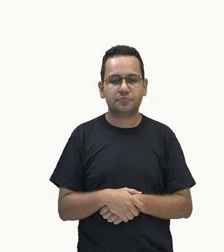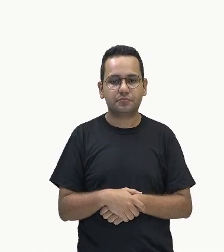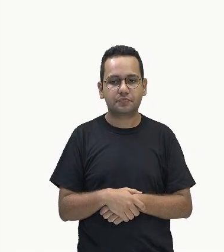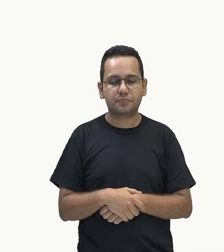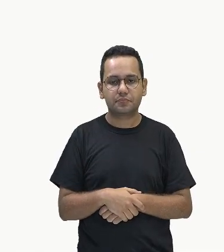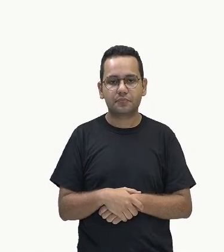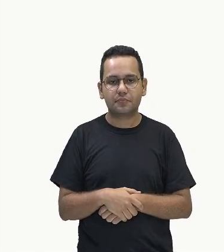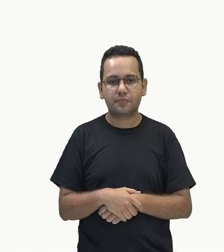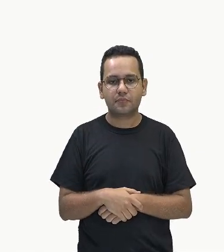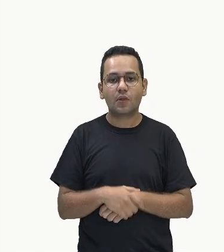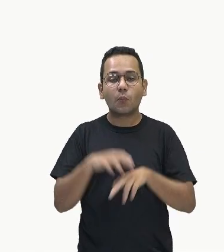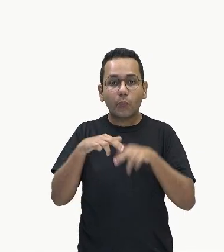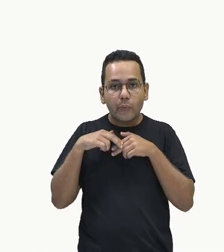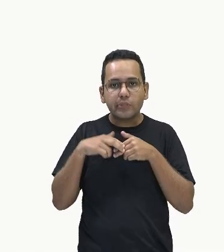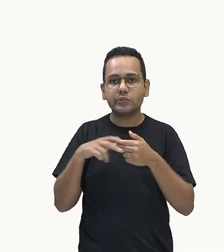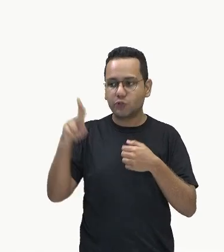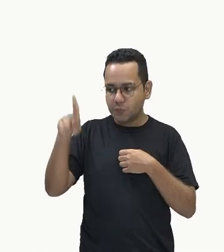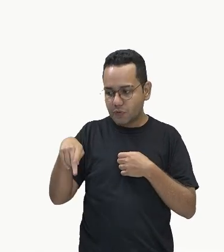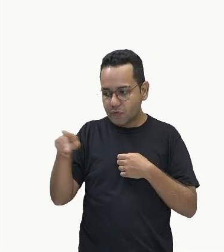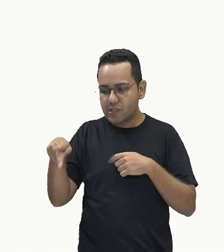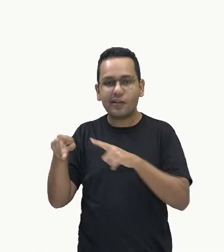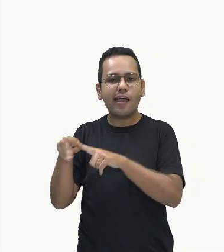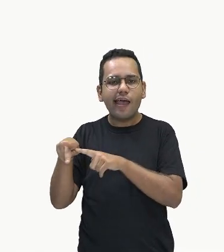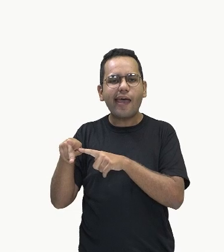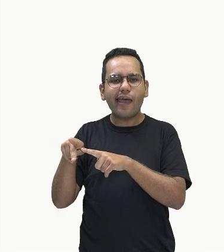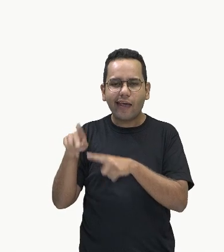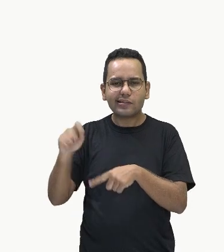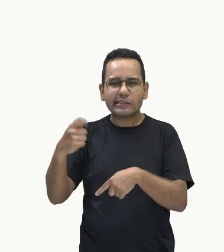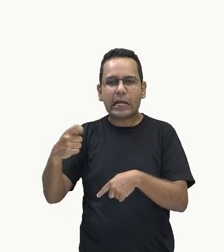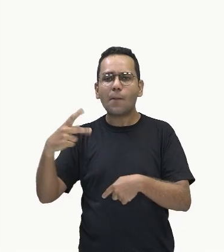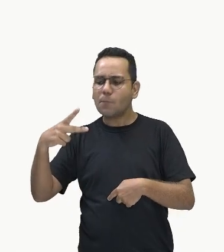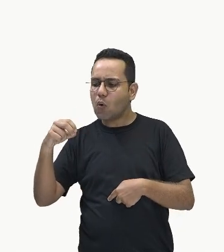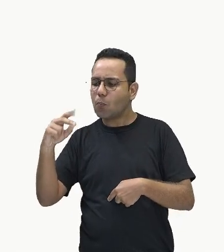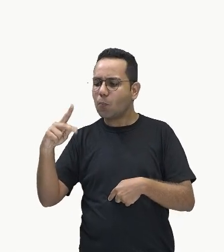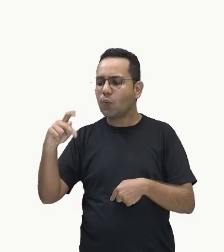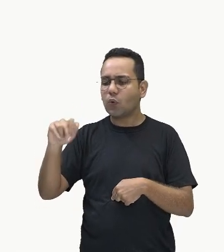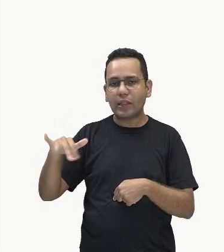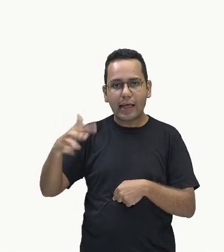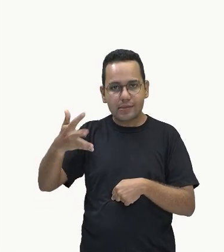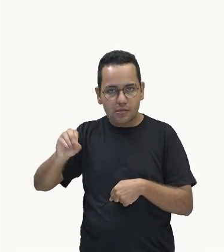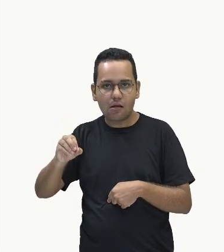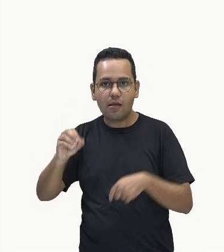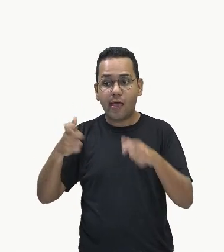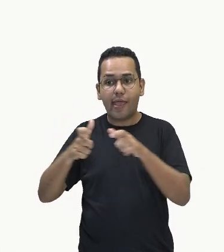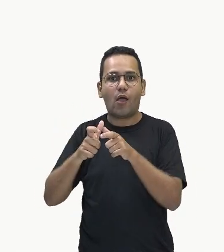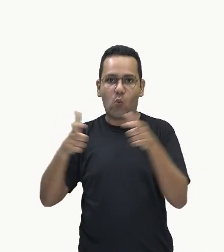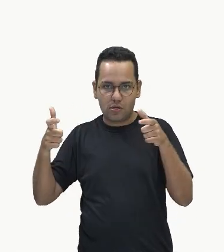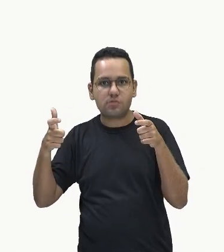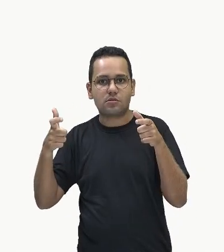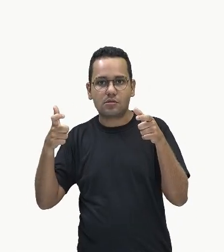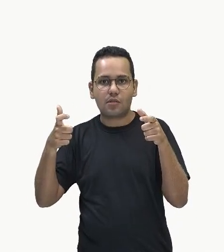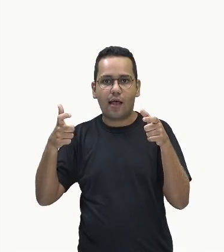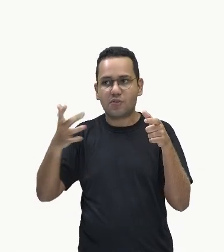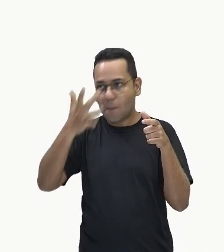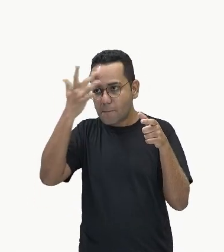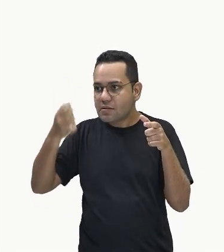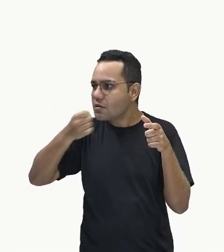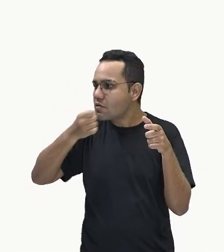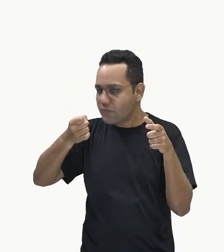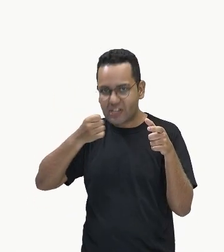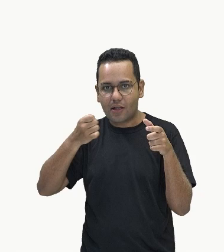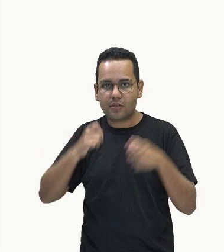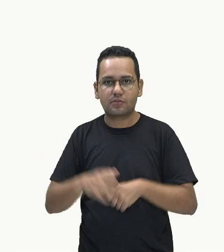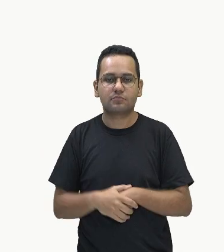gente chama de população. Quem são os elementos? São os professores. Por quê? Porque a minha